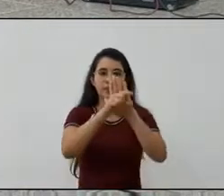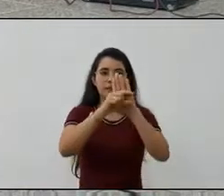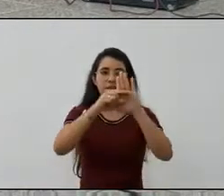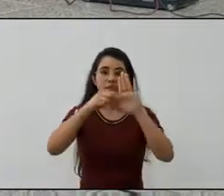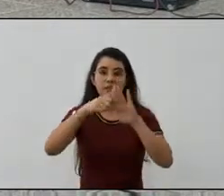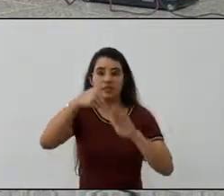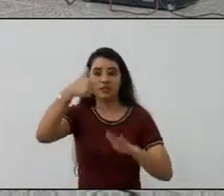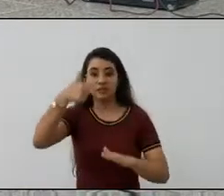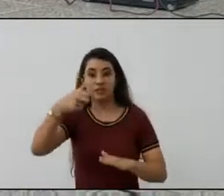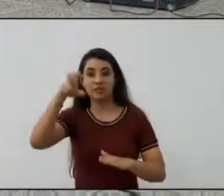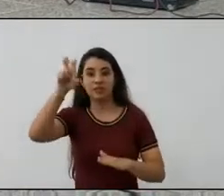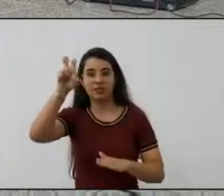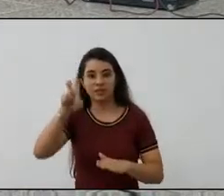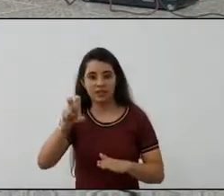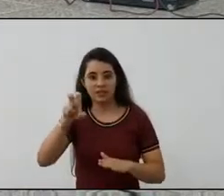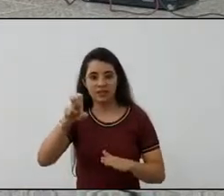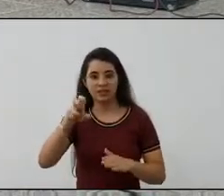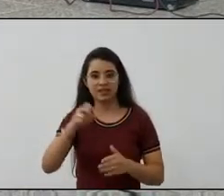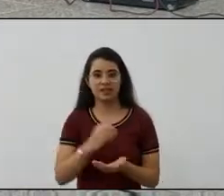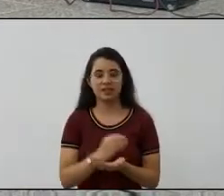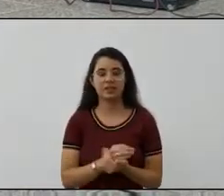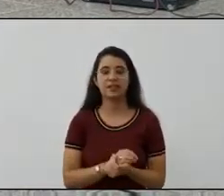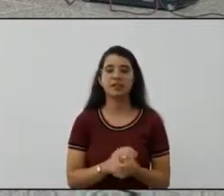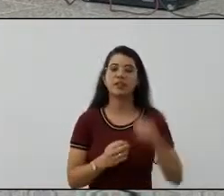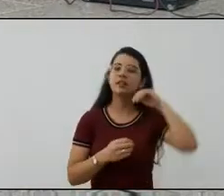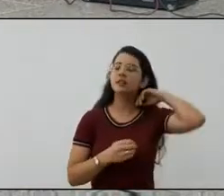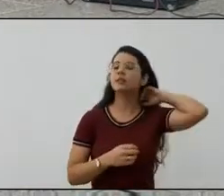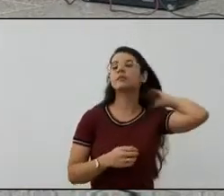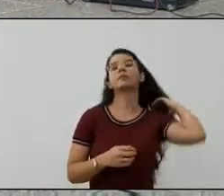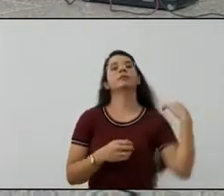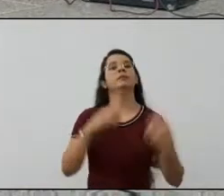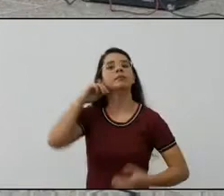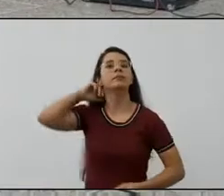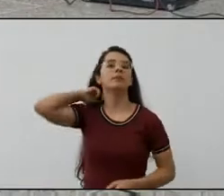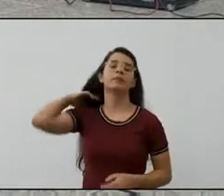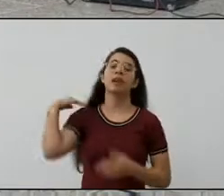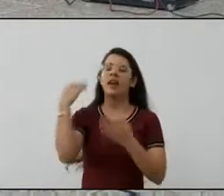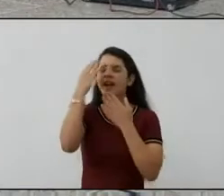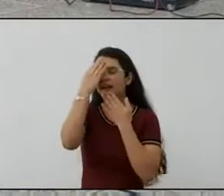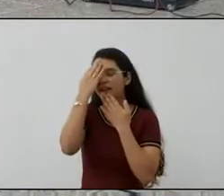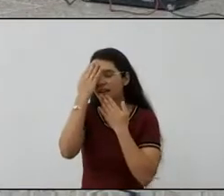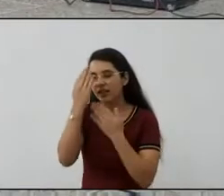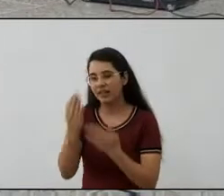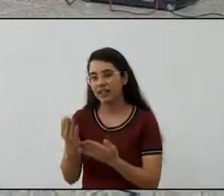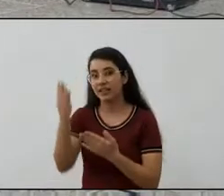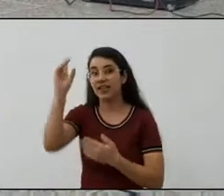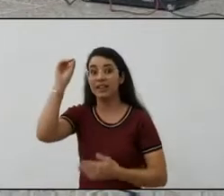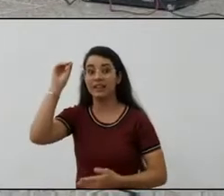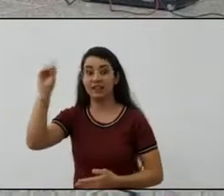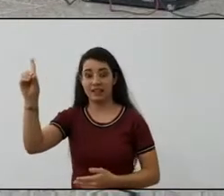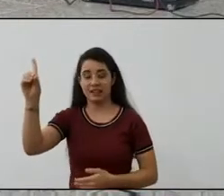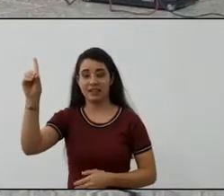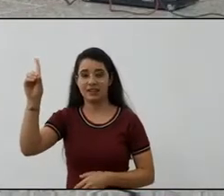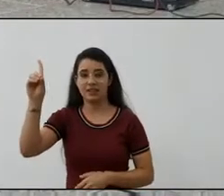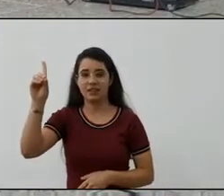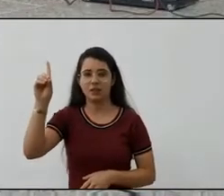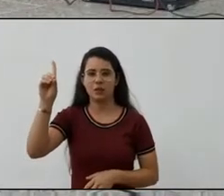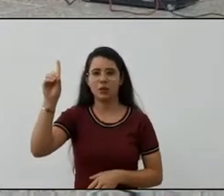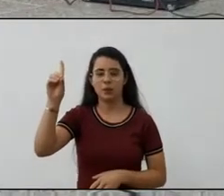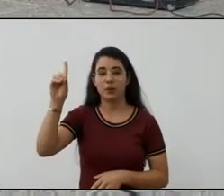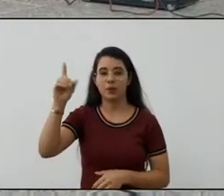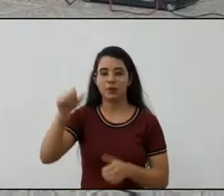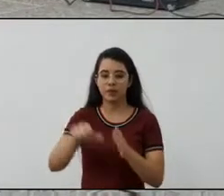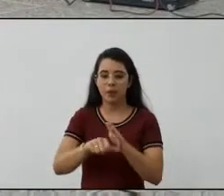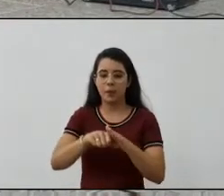Versículo 15 a seguir. Quero agradecer a Deus, em